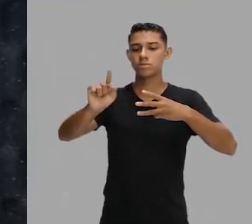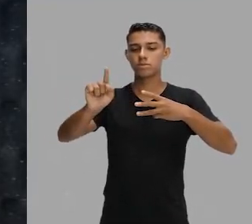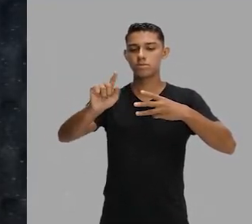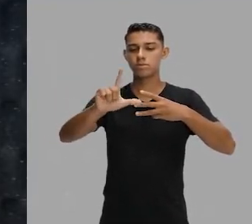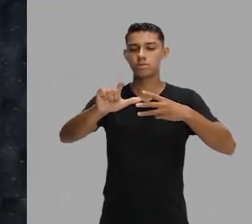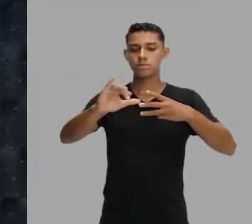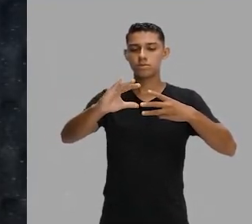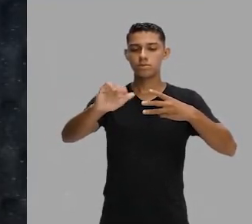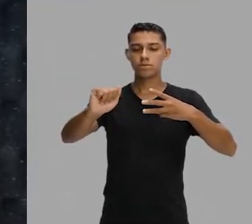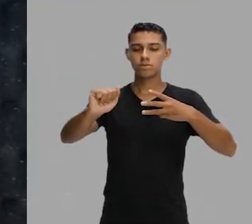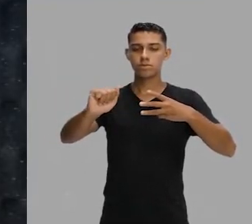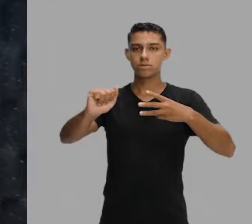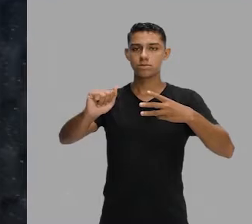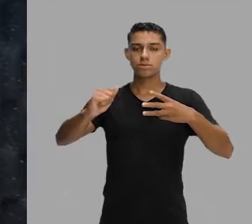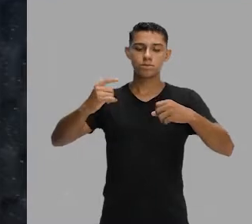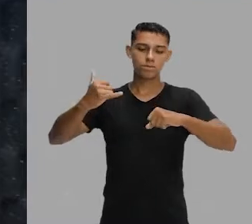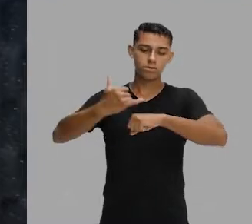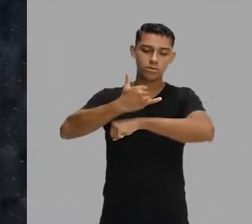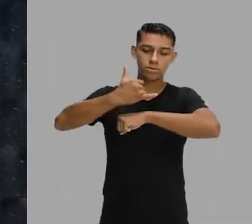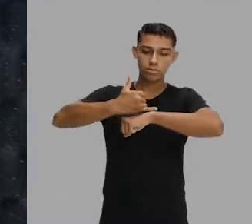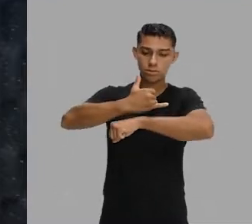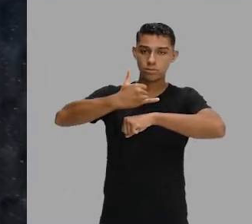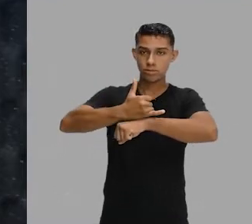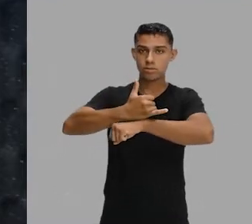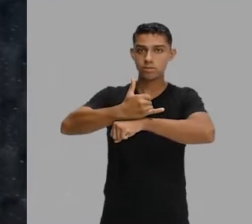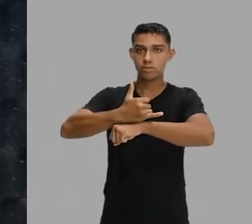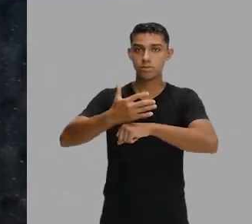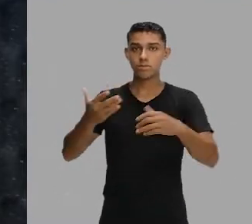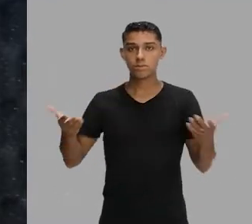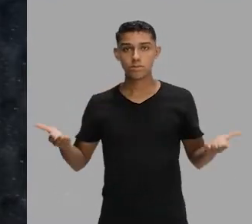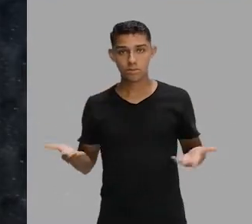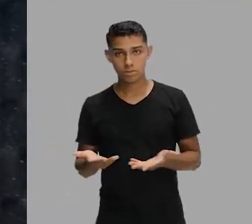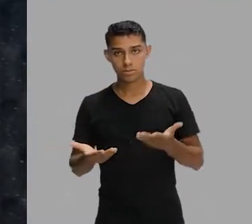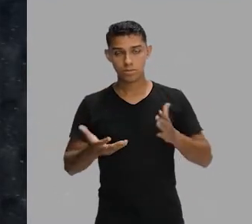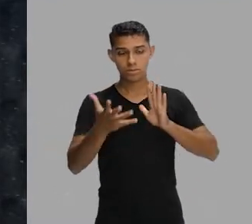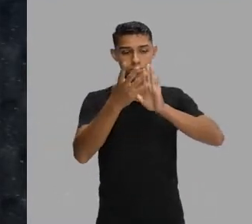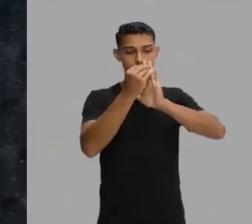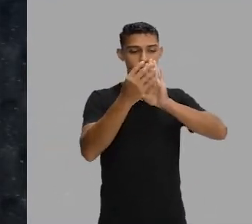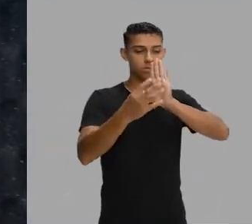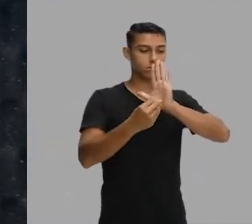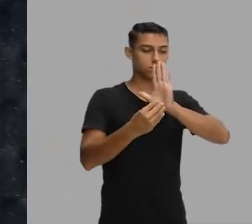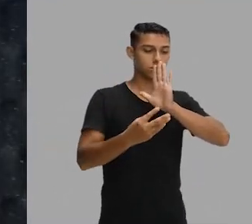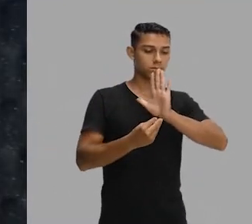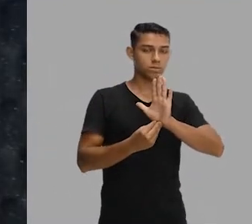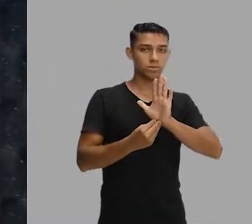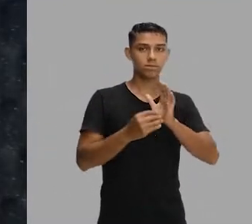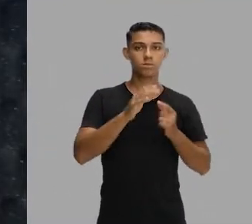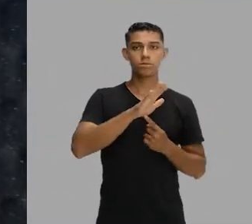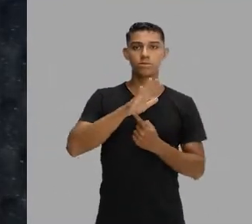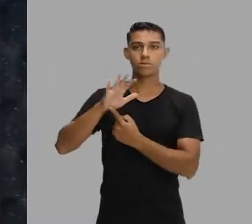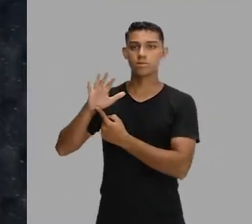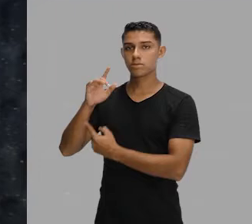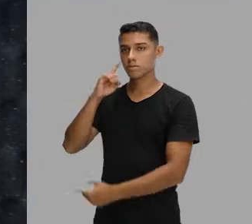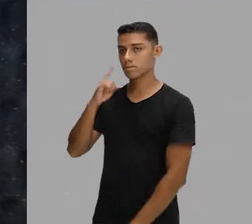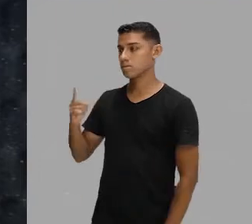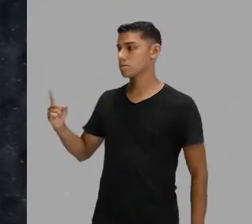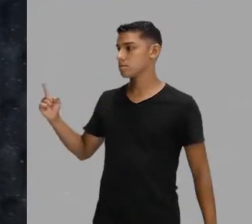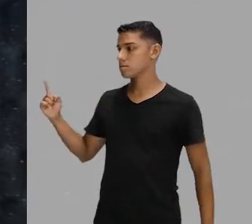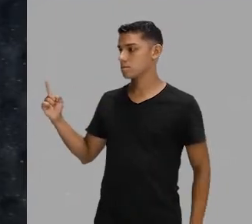metálicas. Então, o tema da aula de hoje, nós vamos abordar ligações metálicas, né?